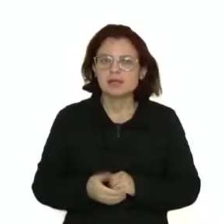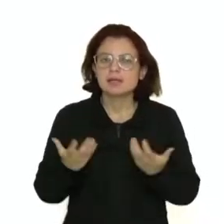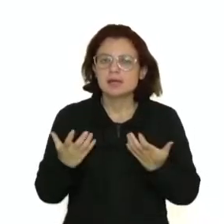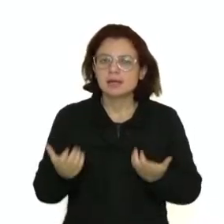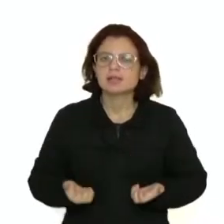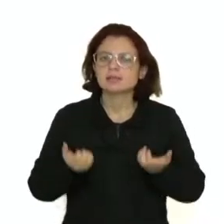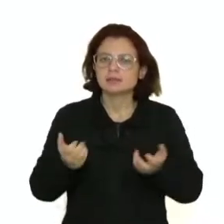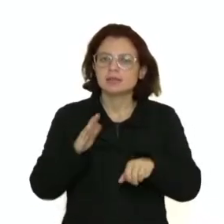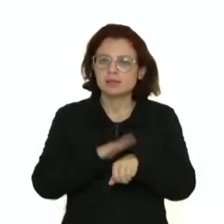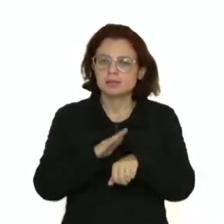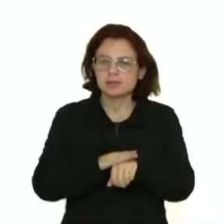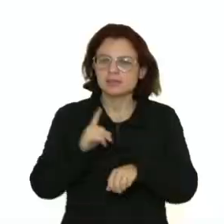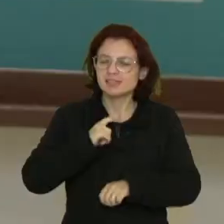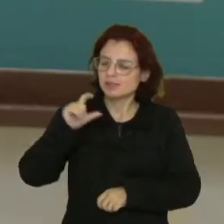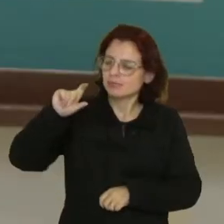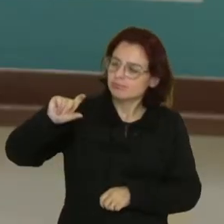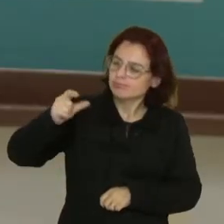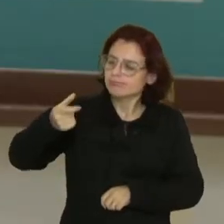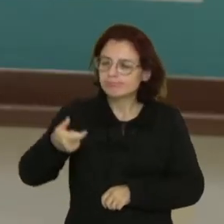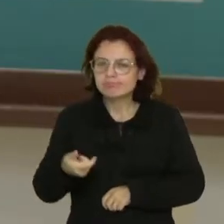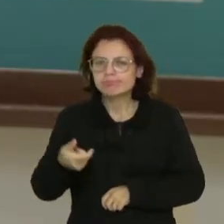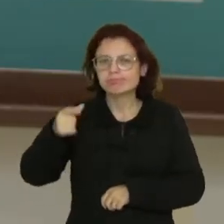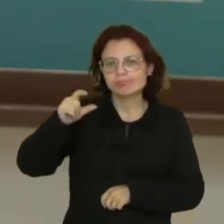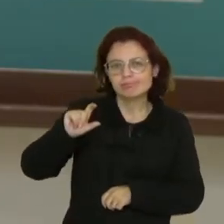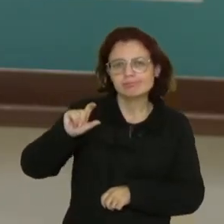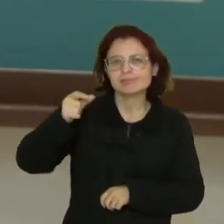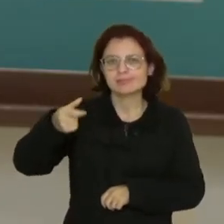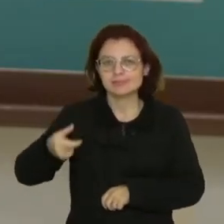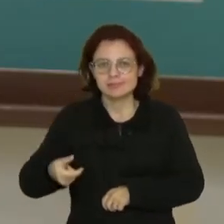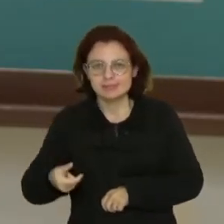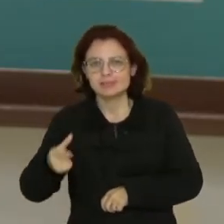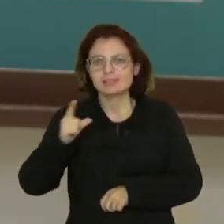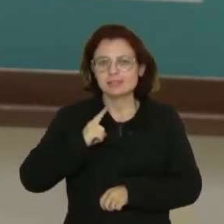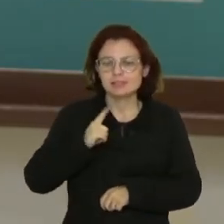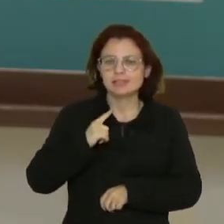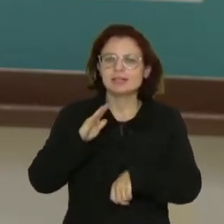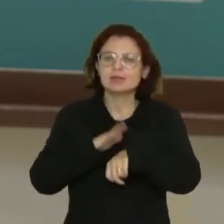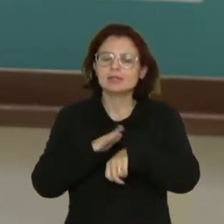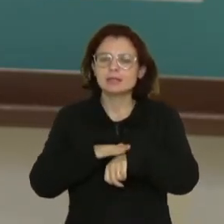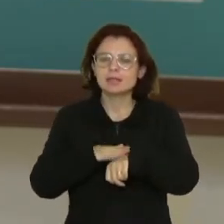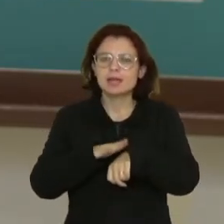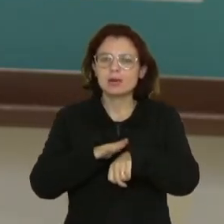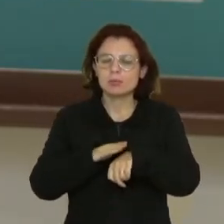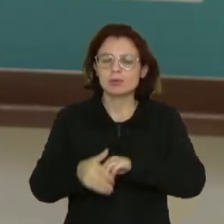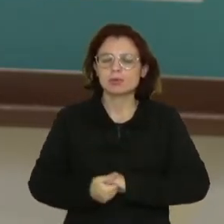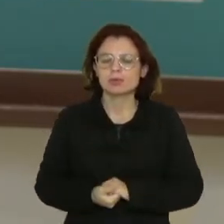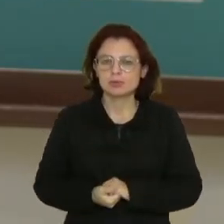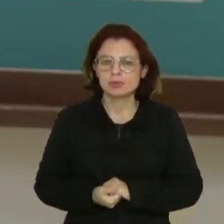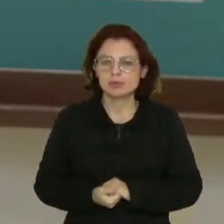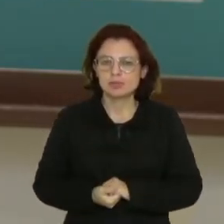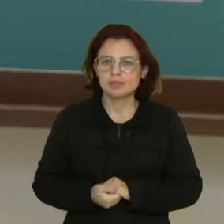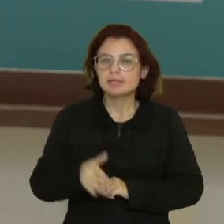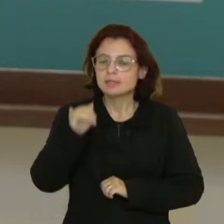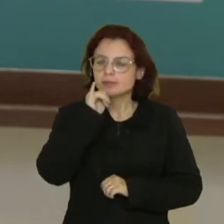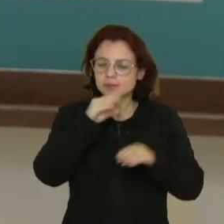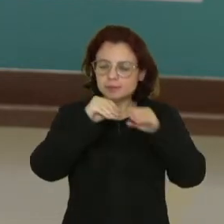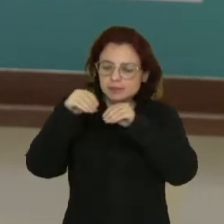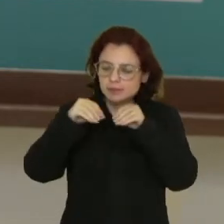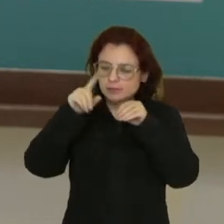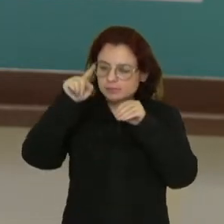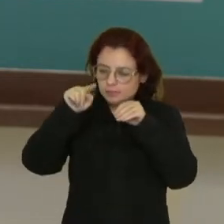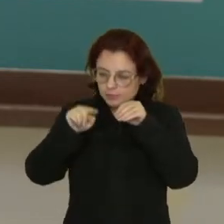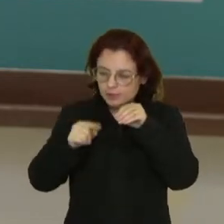o cada equipe team tinha uma pequena uma que vinha dentro aonde marcar vou tempo a área Sinhá